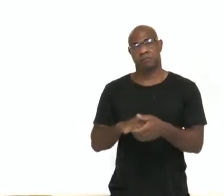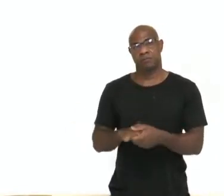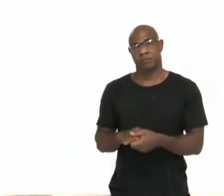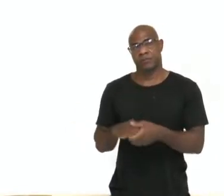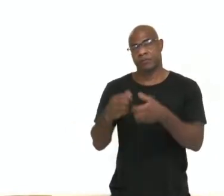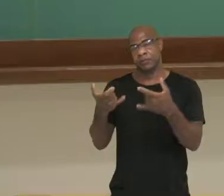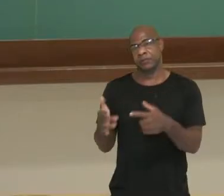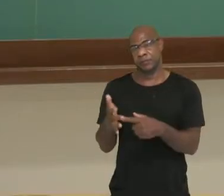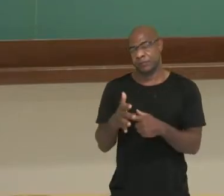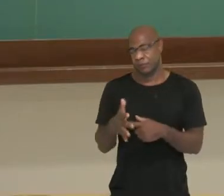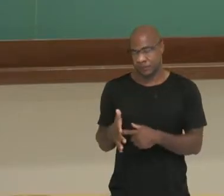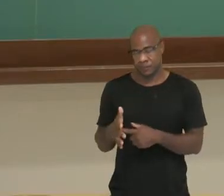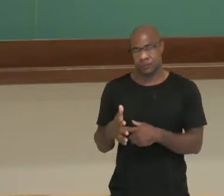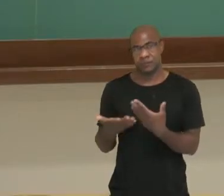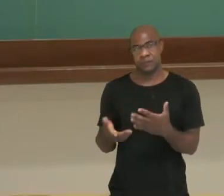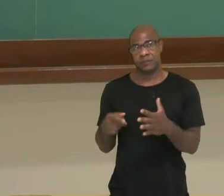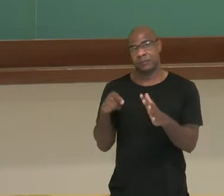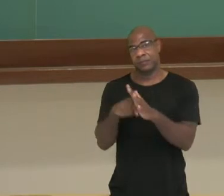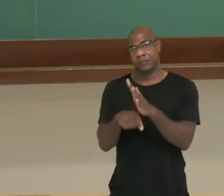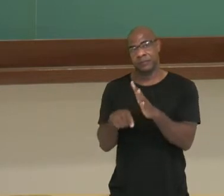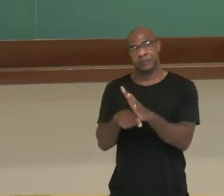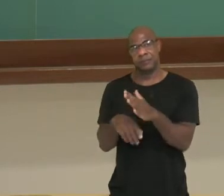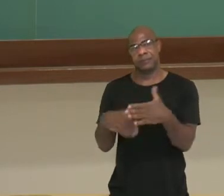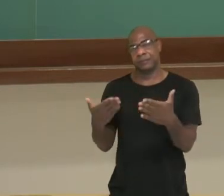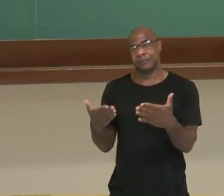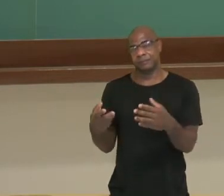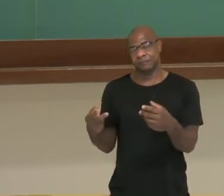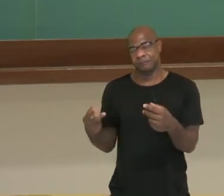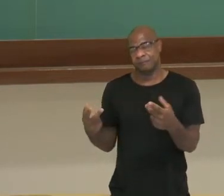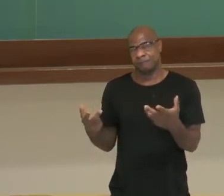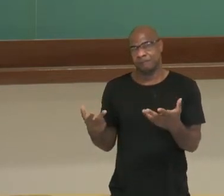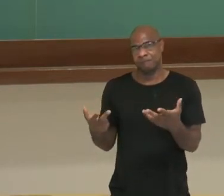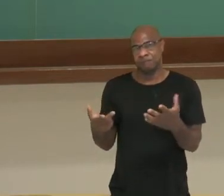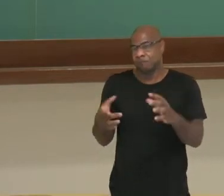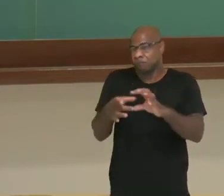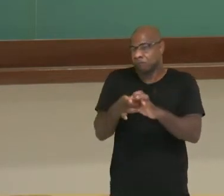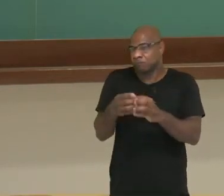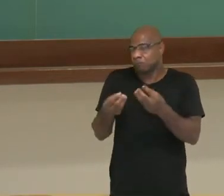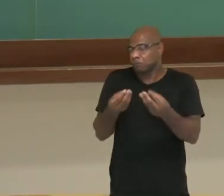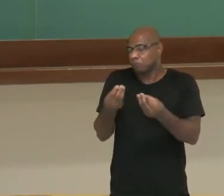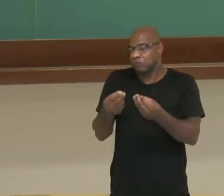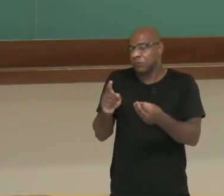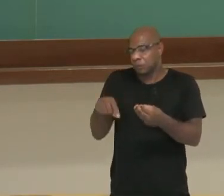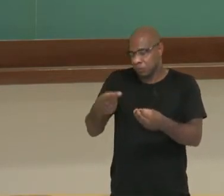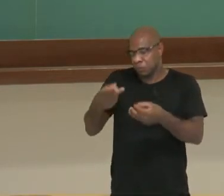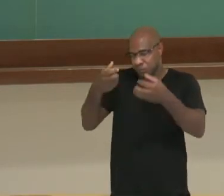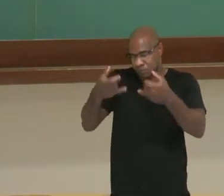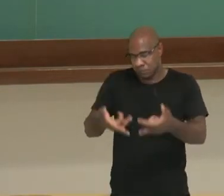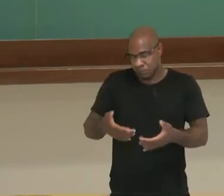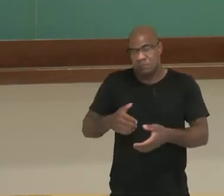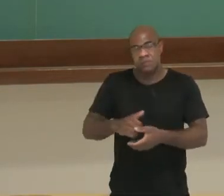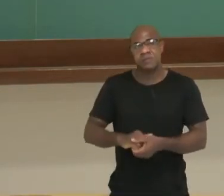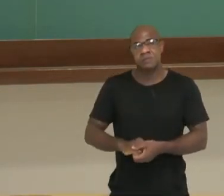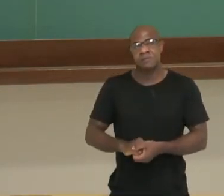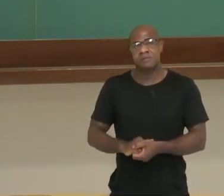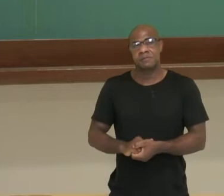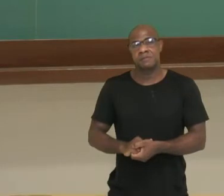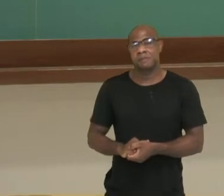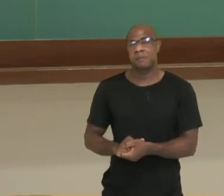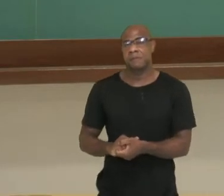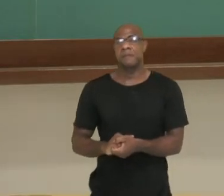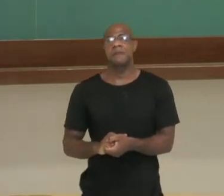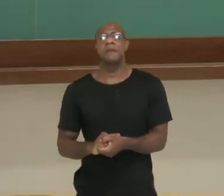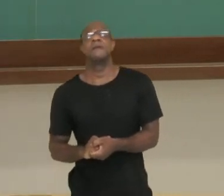hoje. Então, essa pergunta que eu fiz, qual é a melhor ligação, você vai entender depois, um pouquinho mais para frente, nos outros assuntos,